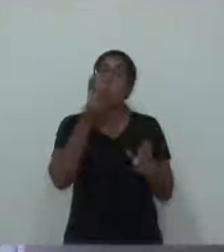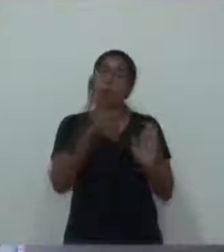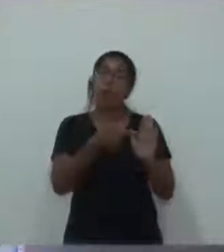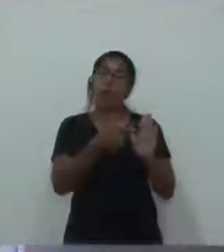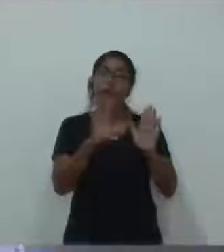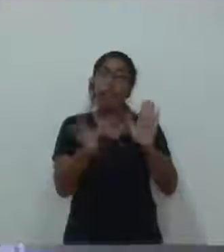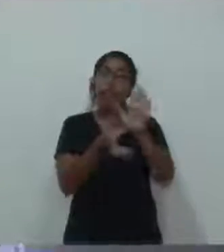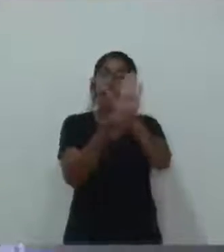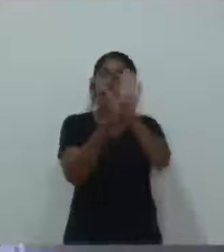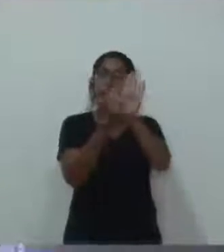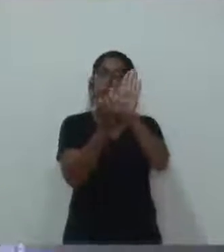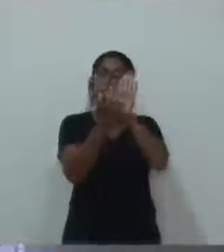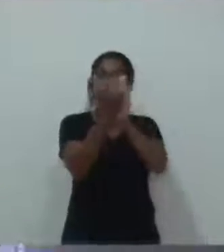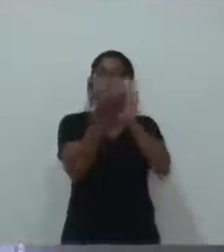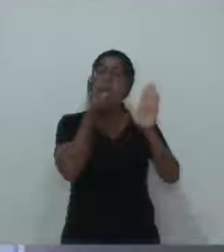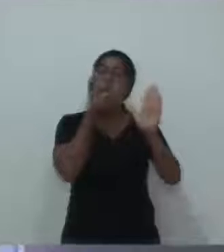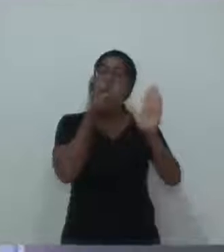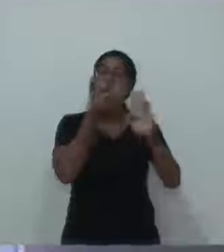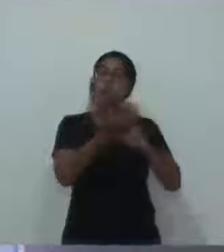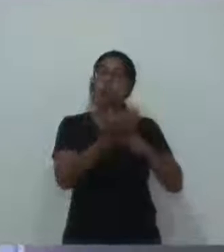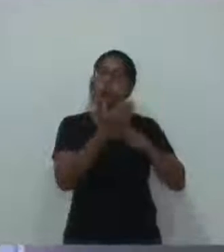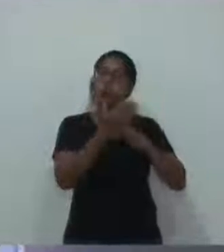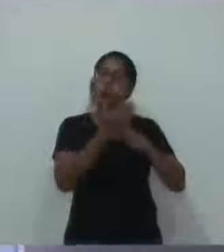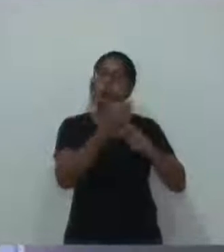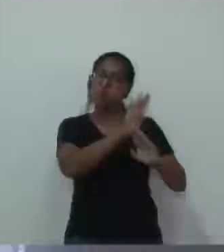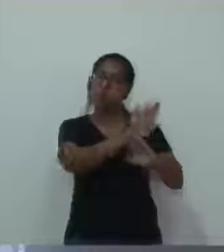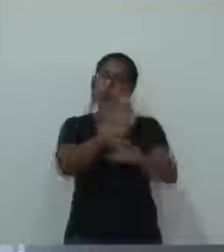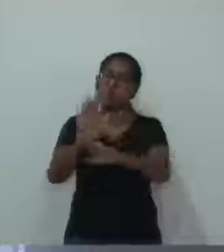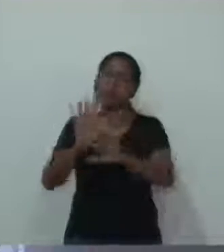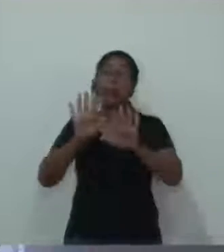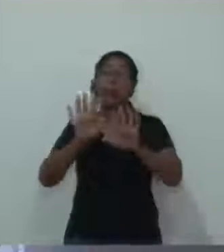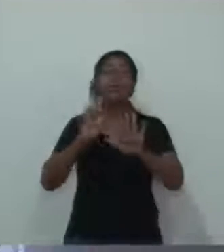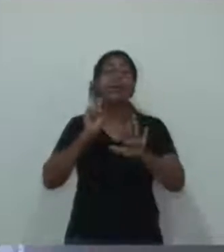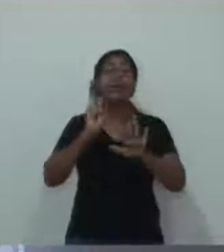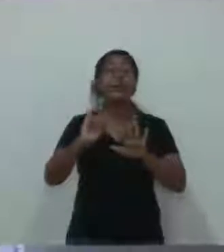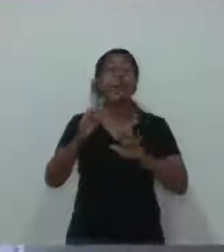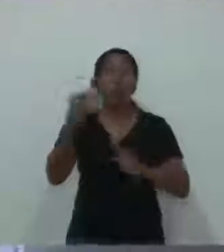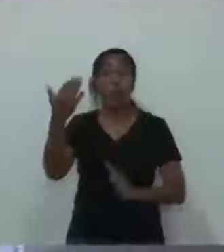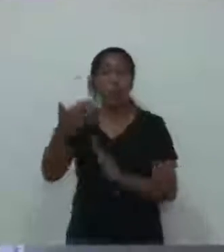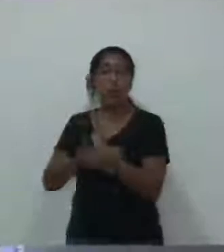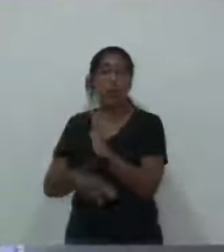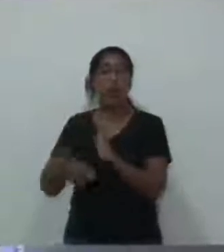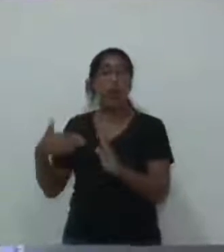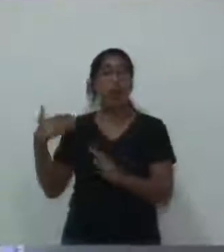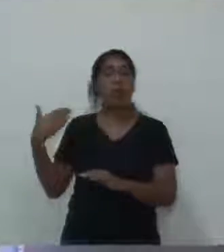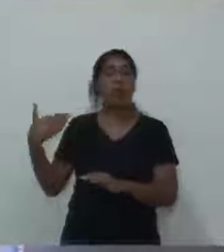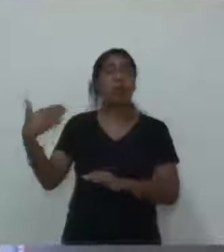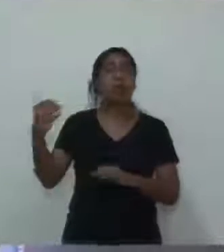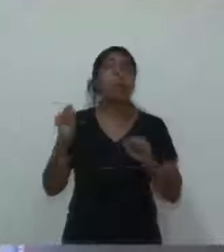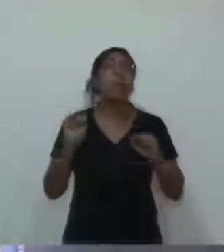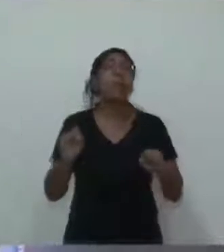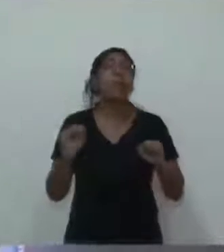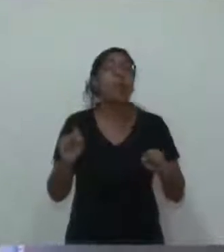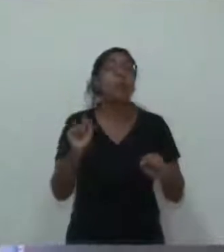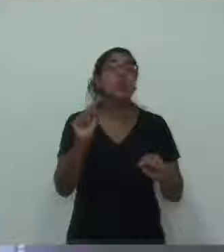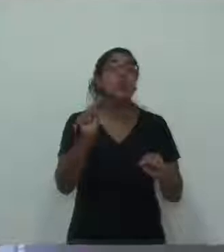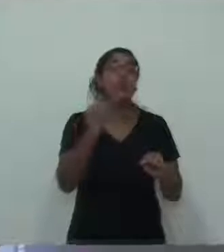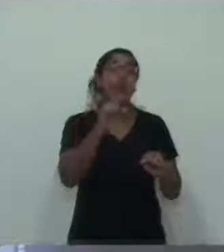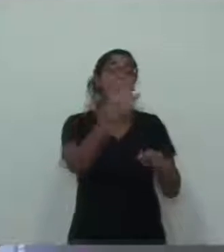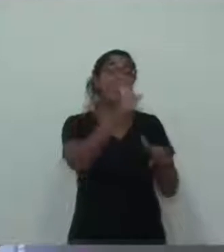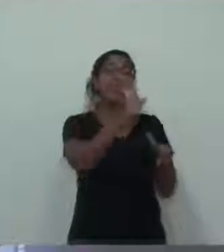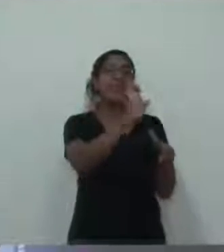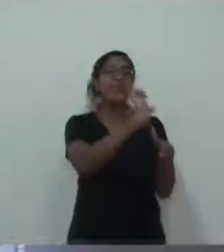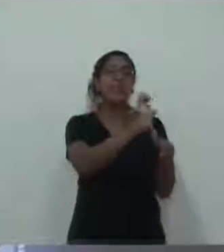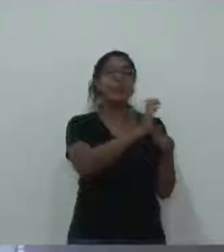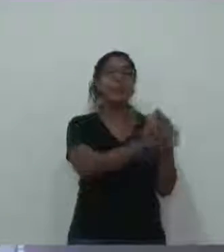sem a menor dúvida. Agora, a questão só de se aprovar, ela poderá eventualmente ser vetada no Executivo ou até uma